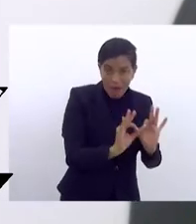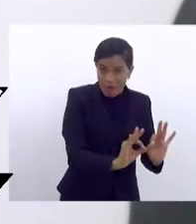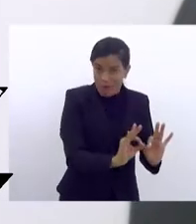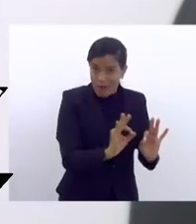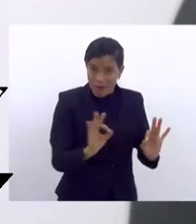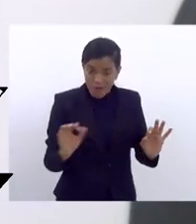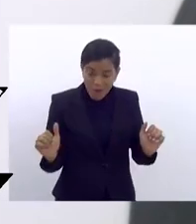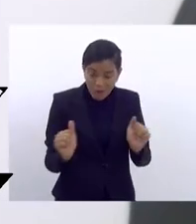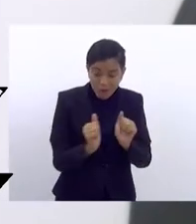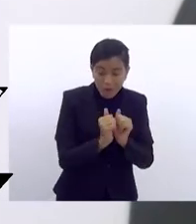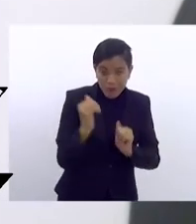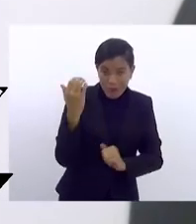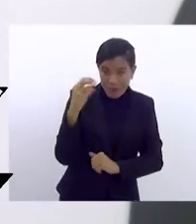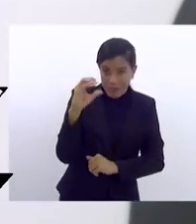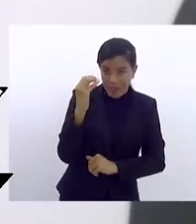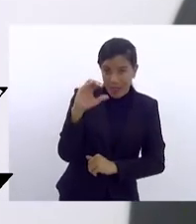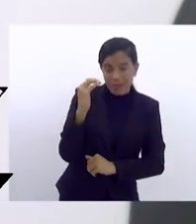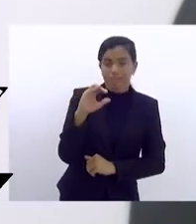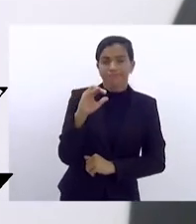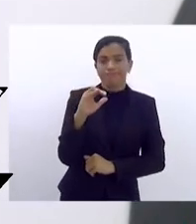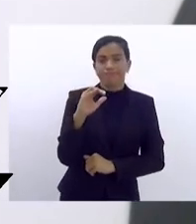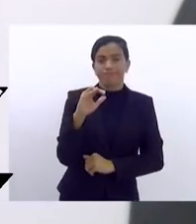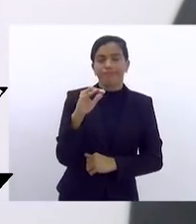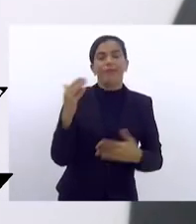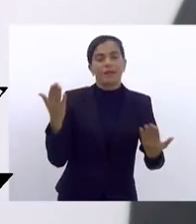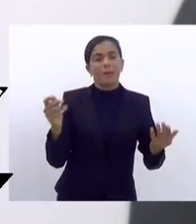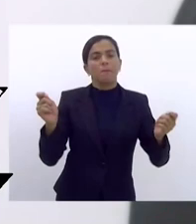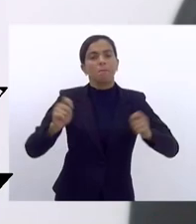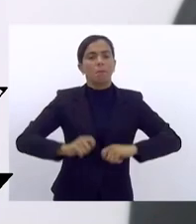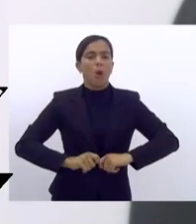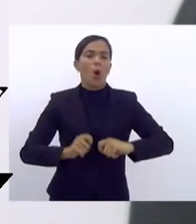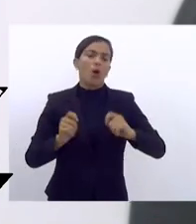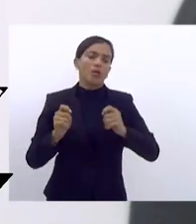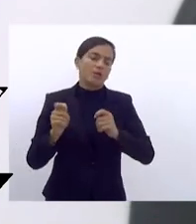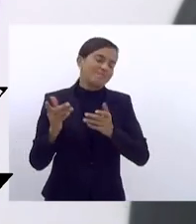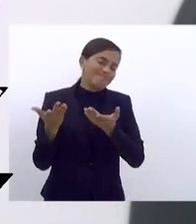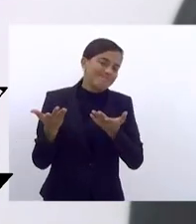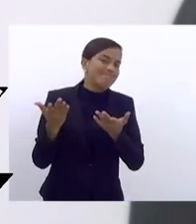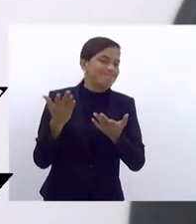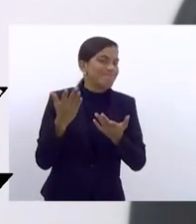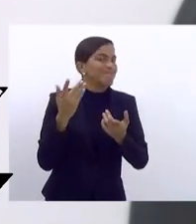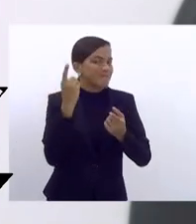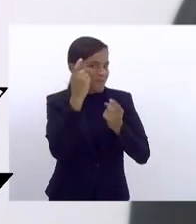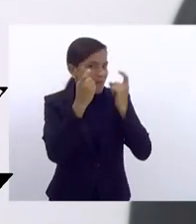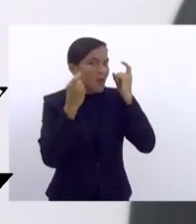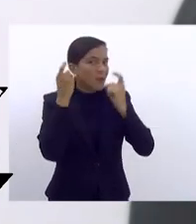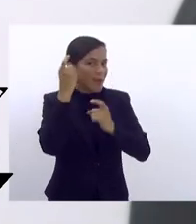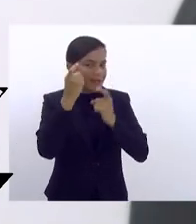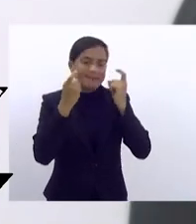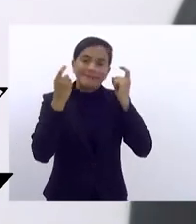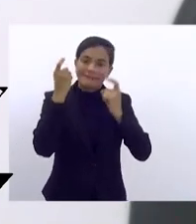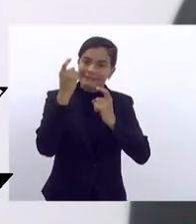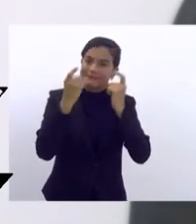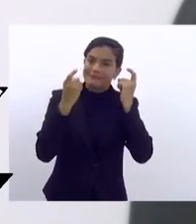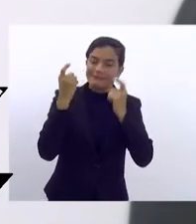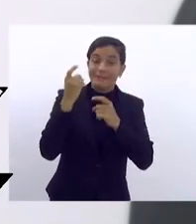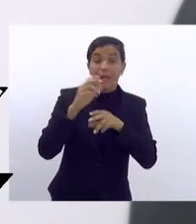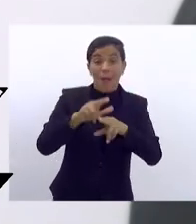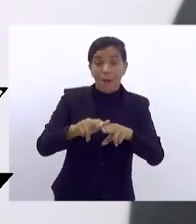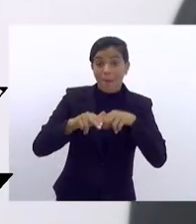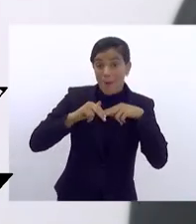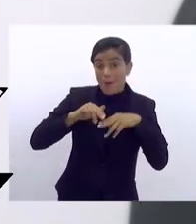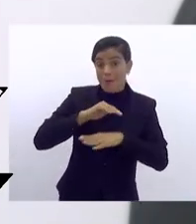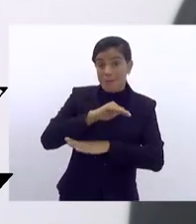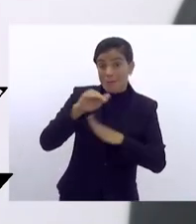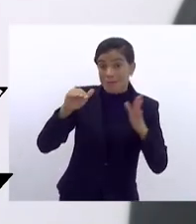ciência e daqueles que assim entendem a gente pode seguir um caminho que muito nos preocupa e eu acho que é por tudo isso que